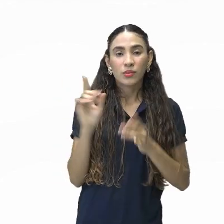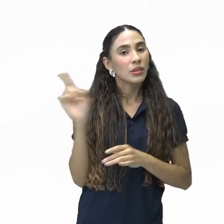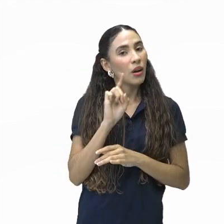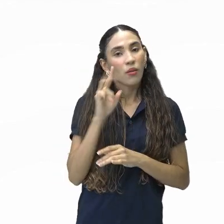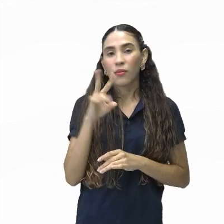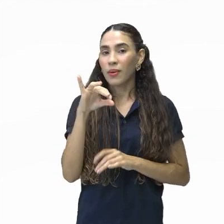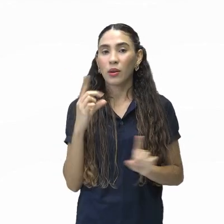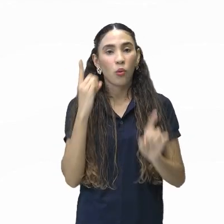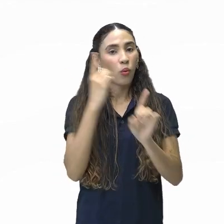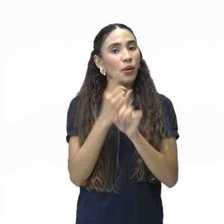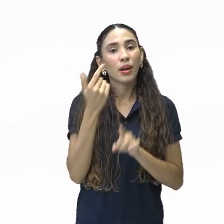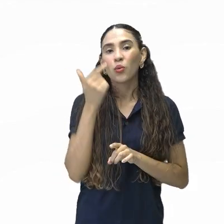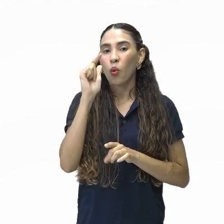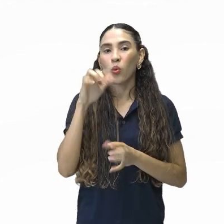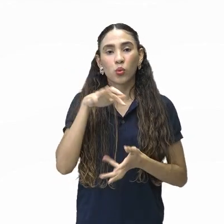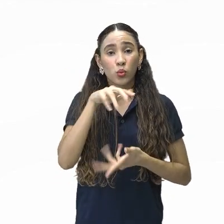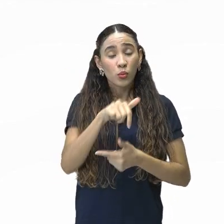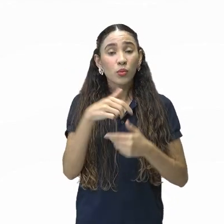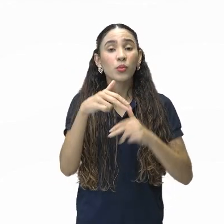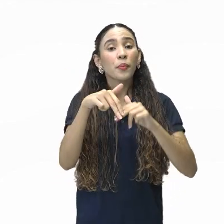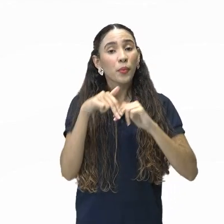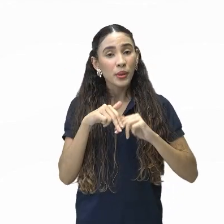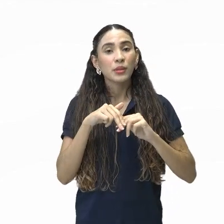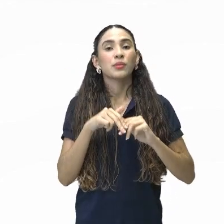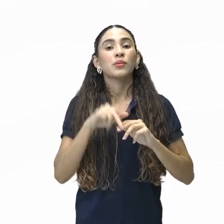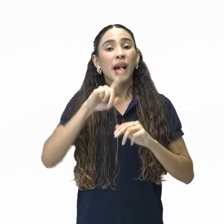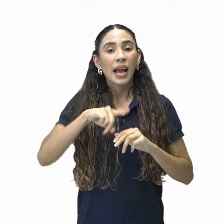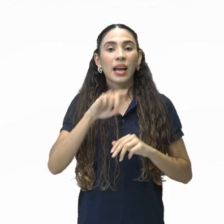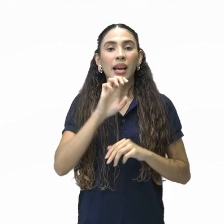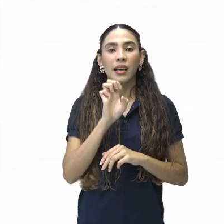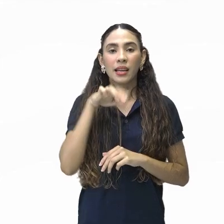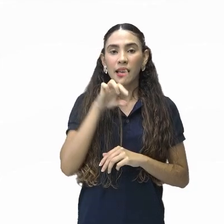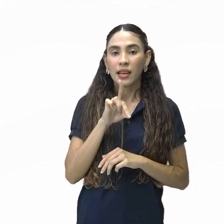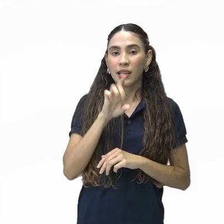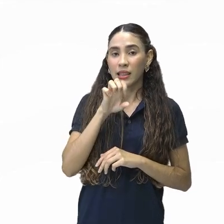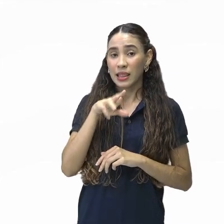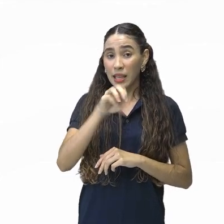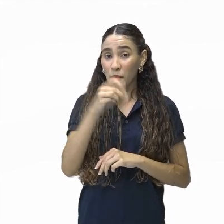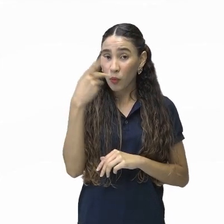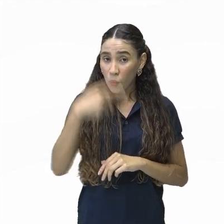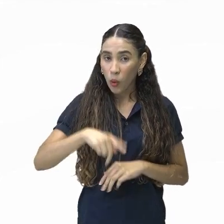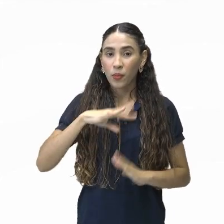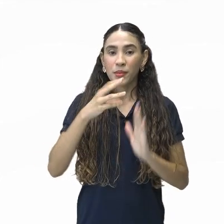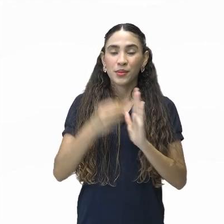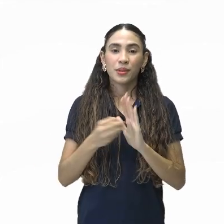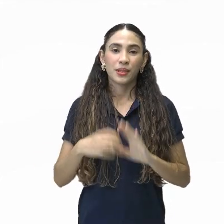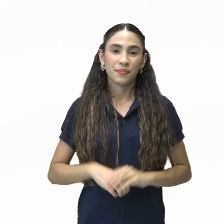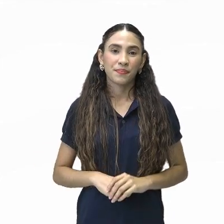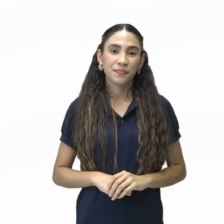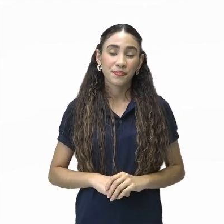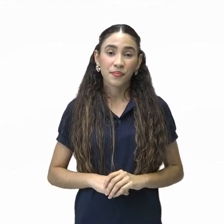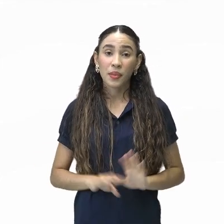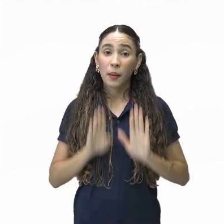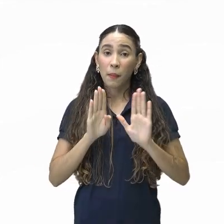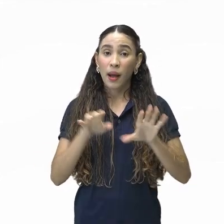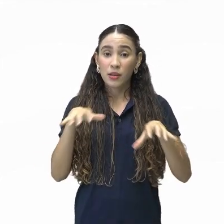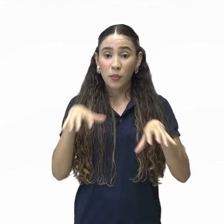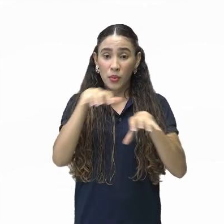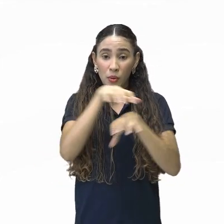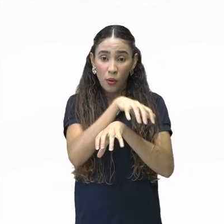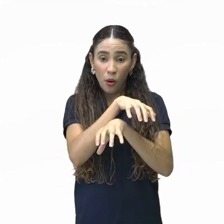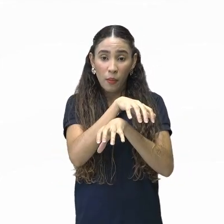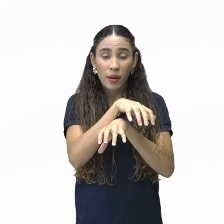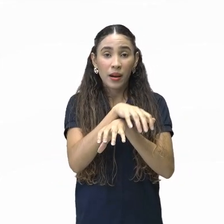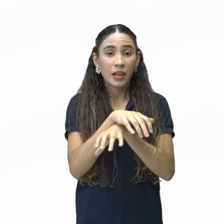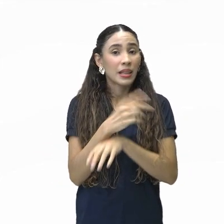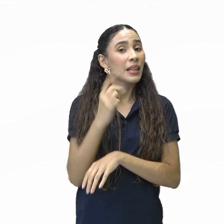encontrar em nenhum outro lugar do mundo, por isso que a gente diz que eles são endêmicos dessa região. Mas o bioma amazônico não